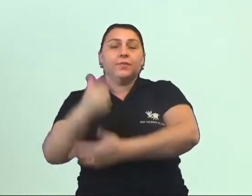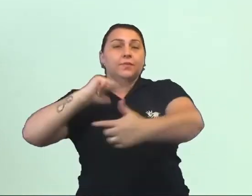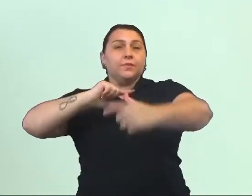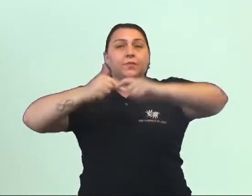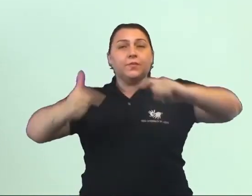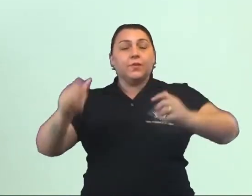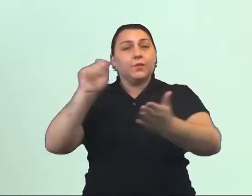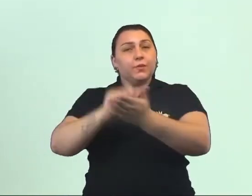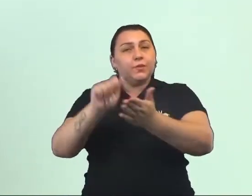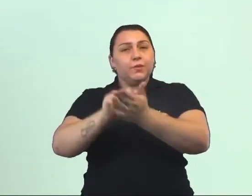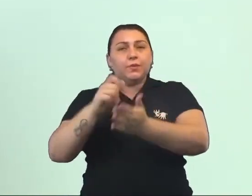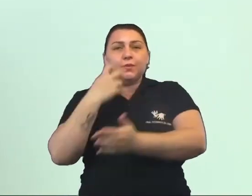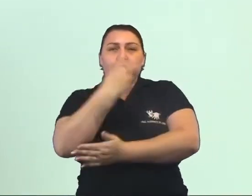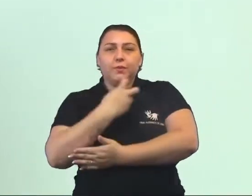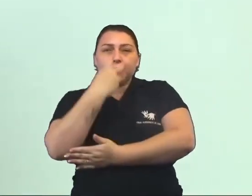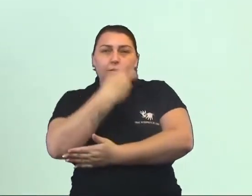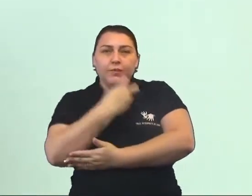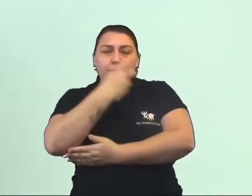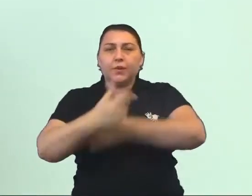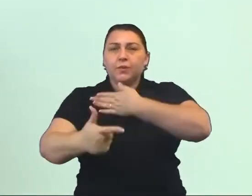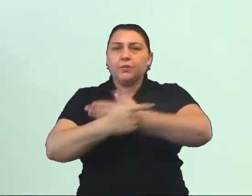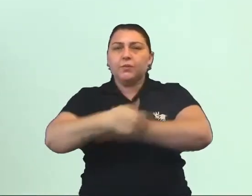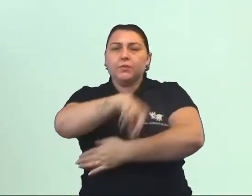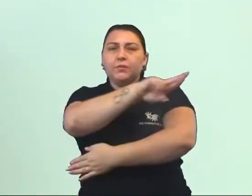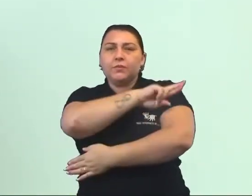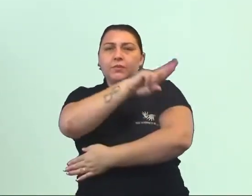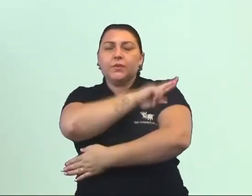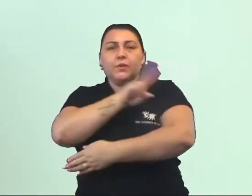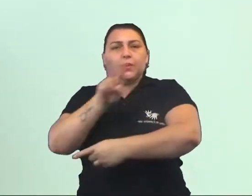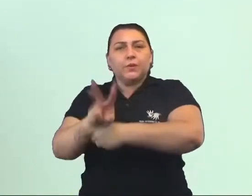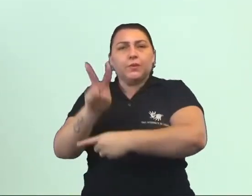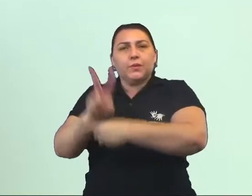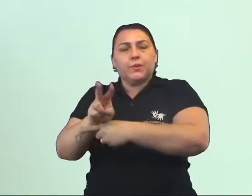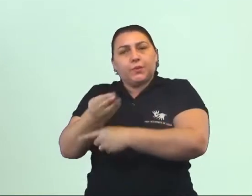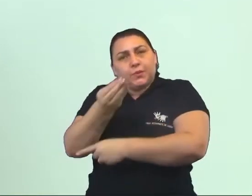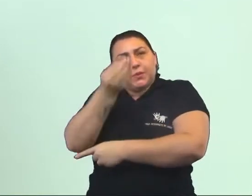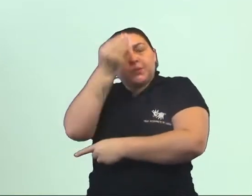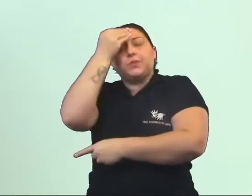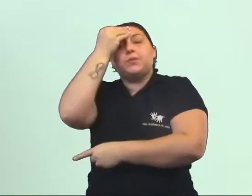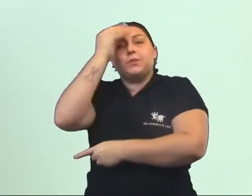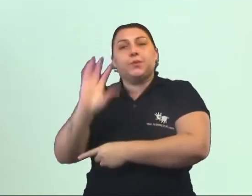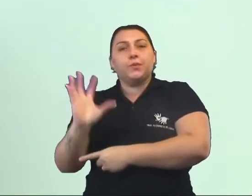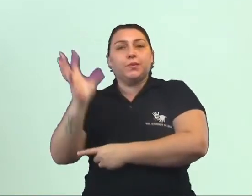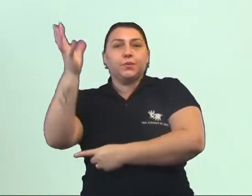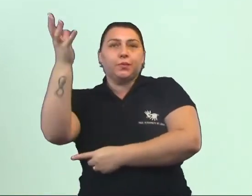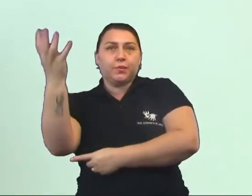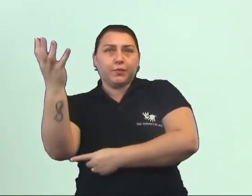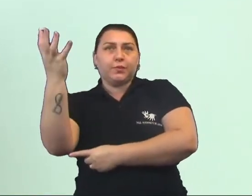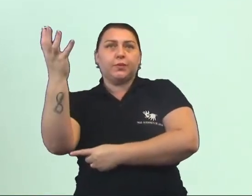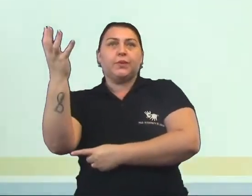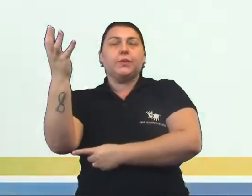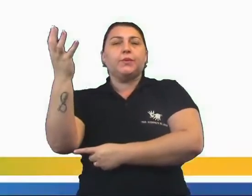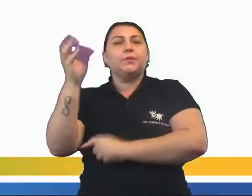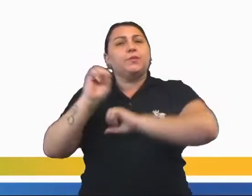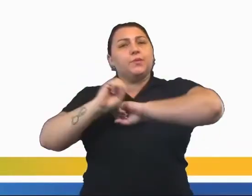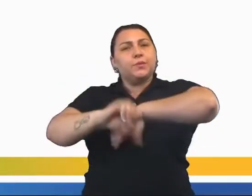tradições oral e escrita e o papel delas na preservação de memórias, acontecimentos